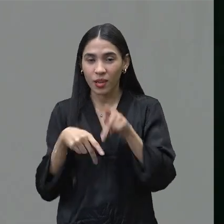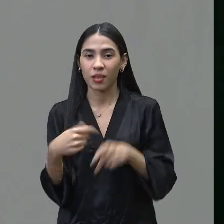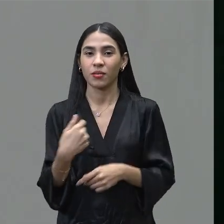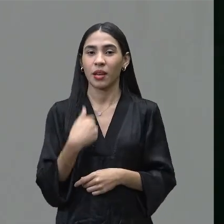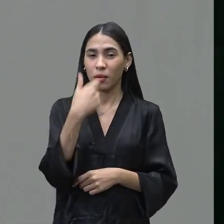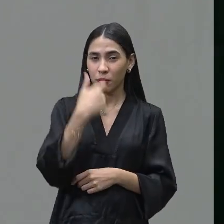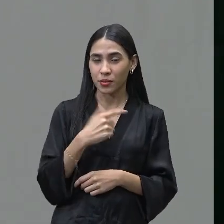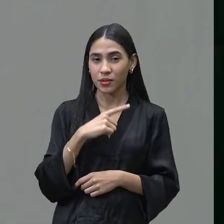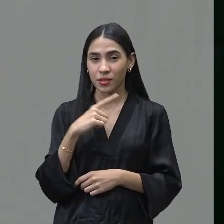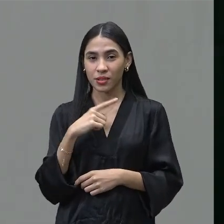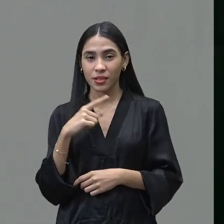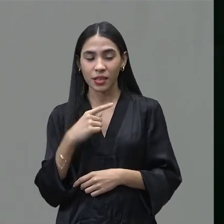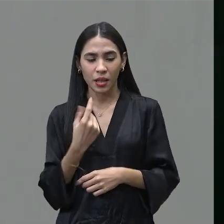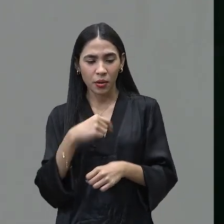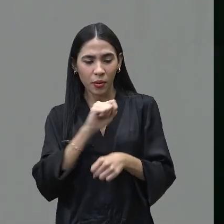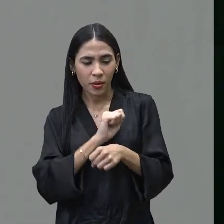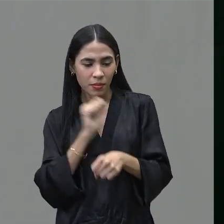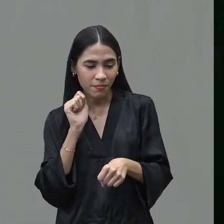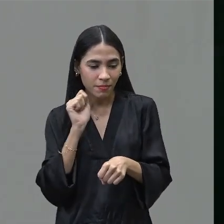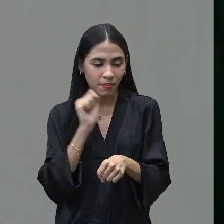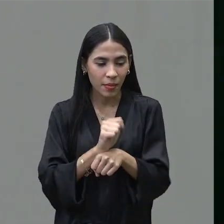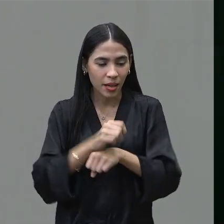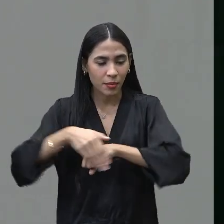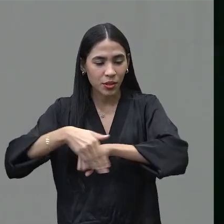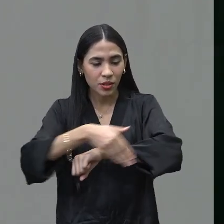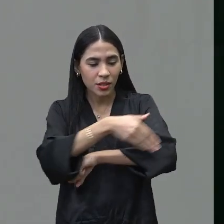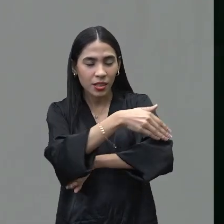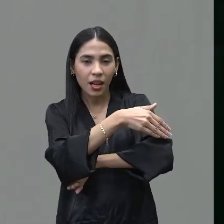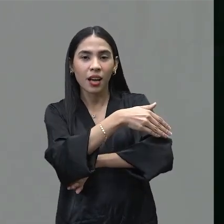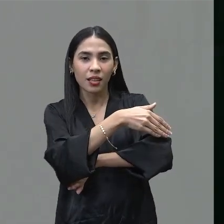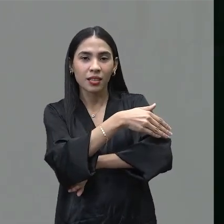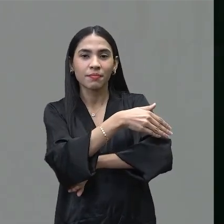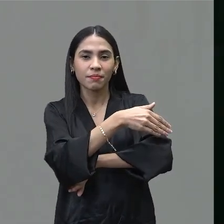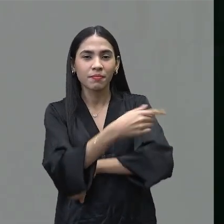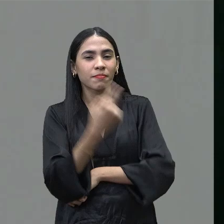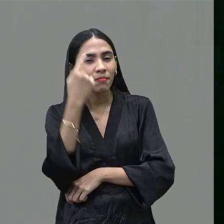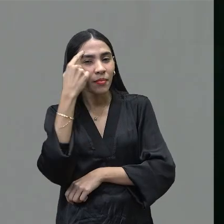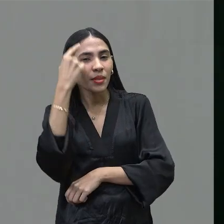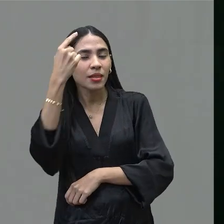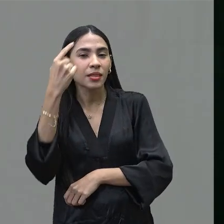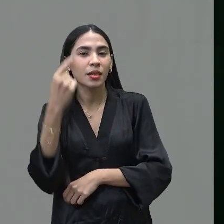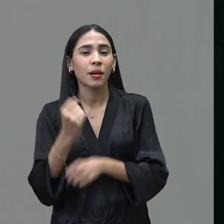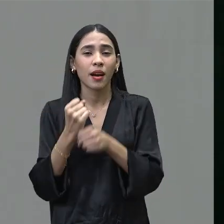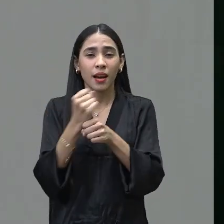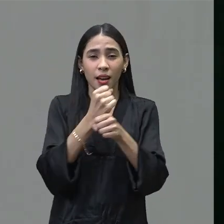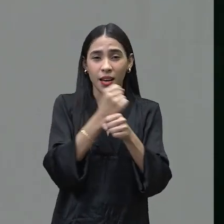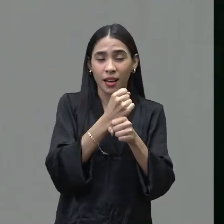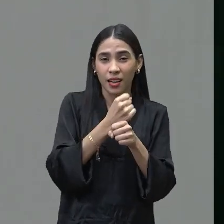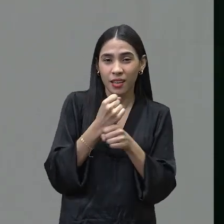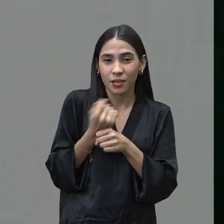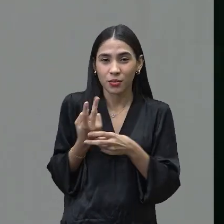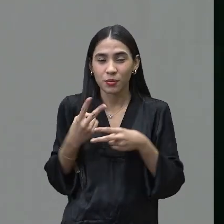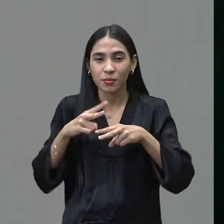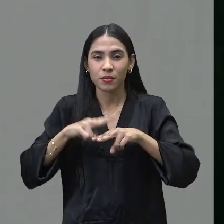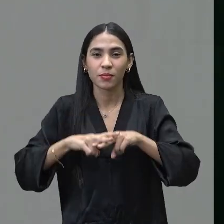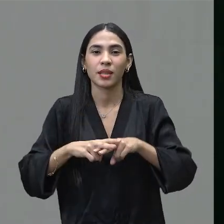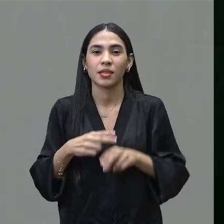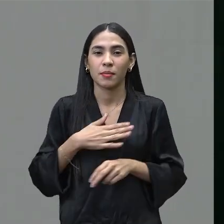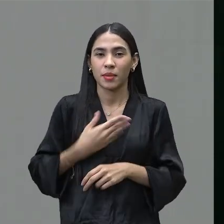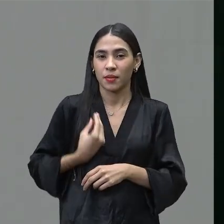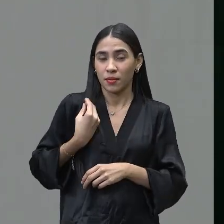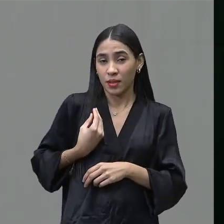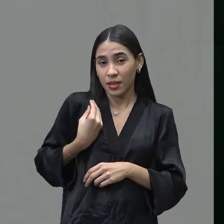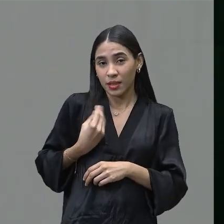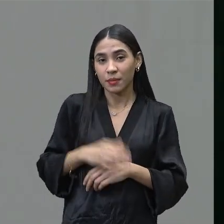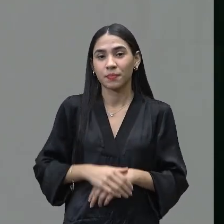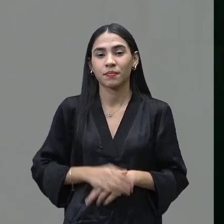tinha. E paramos de súbito na estrada da vida, longos anos presa a minha. A tua